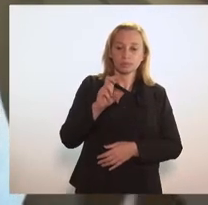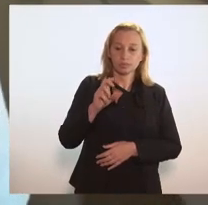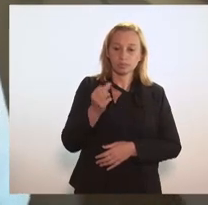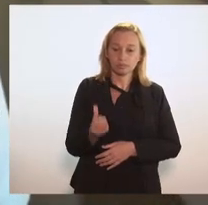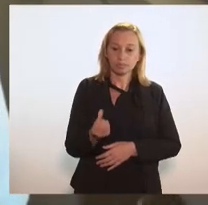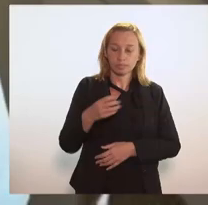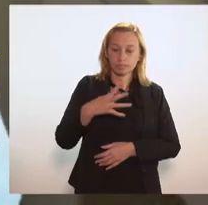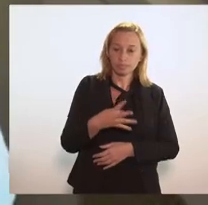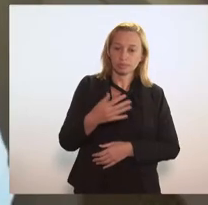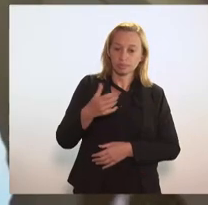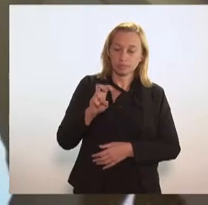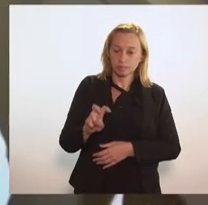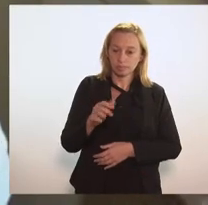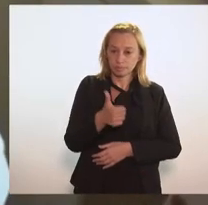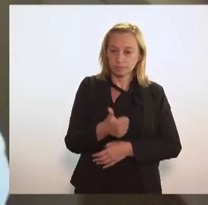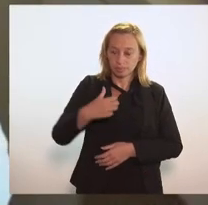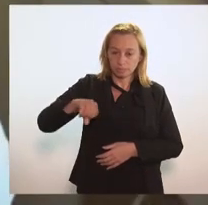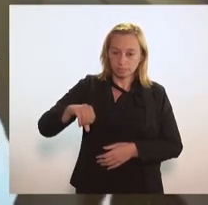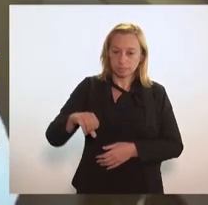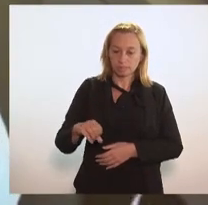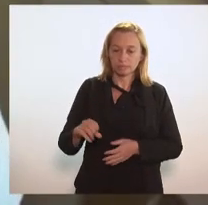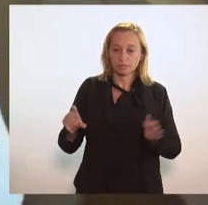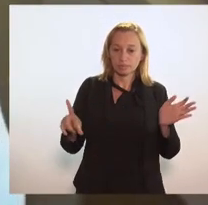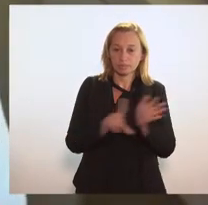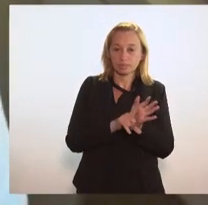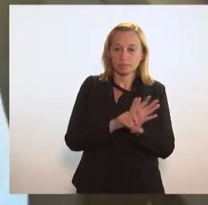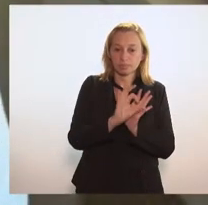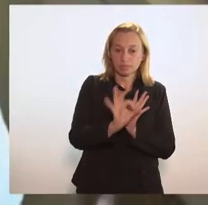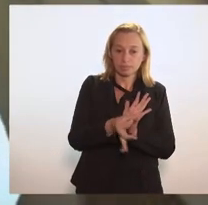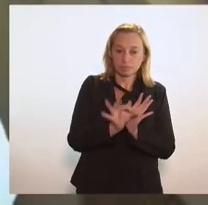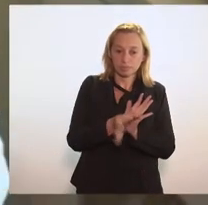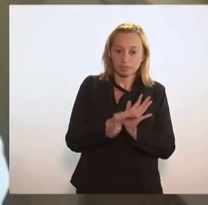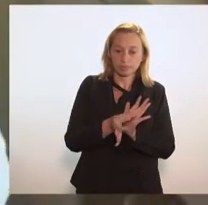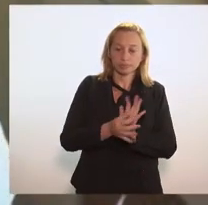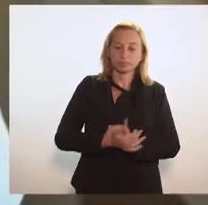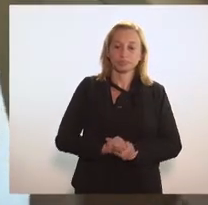2009 que é a lei que trata especificamente